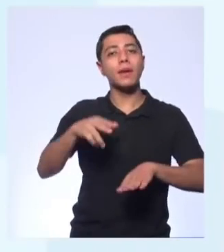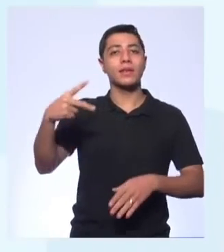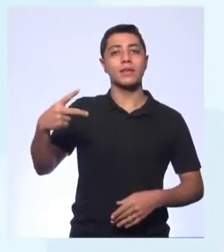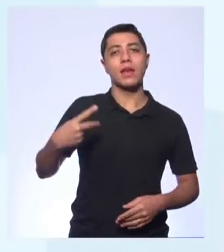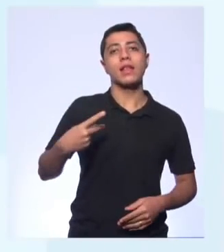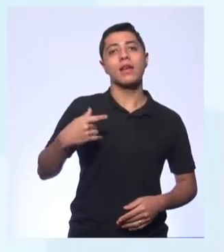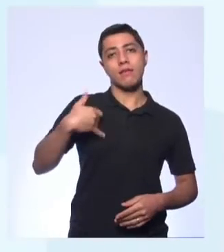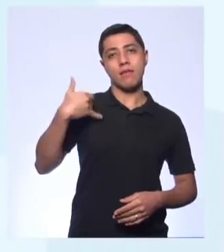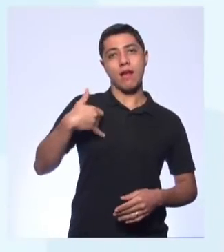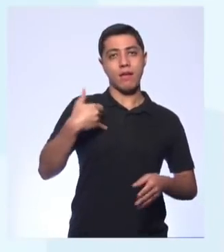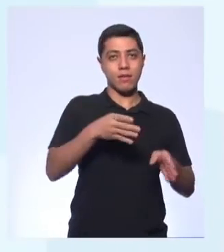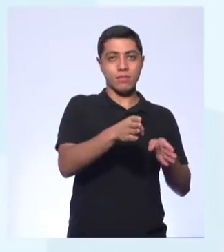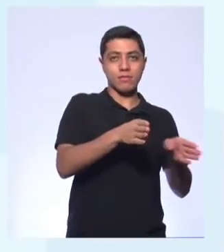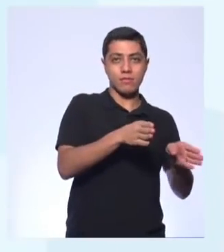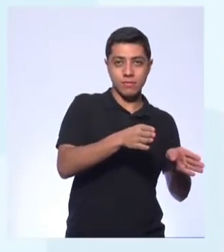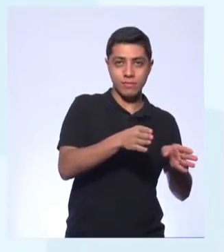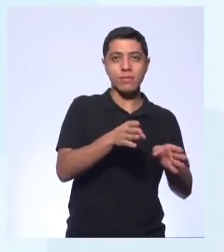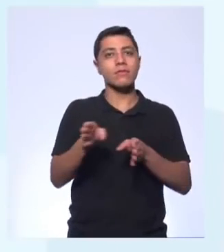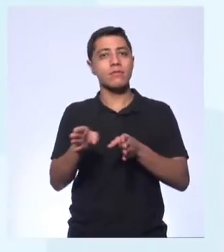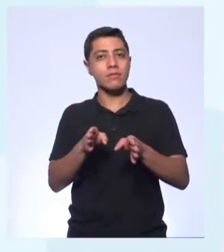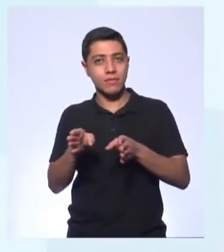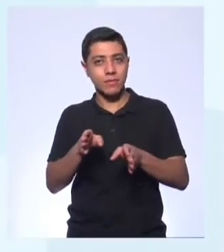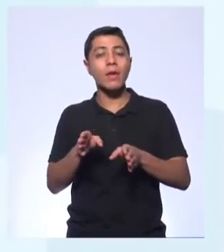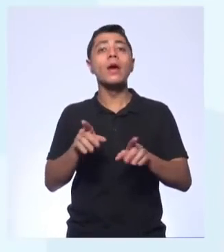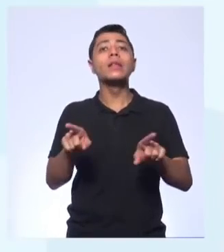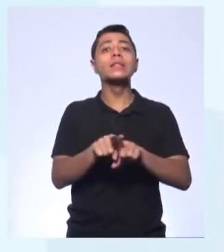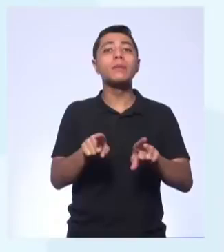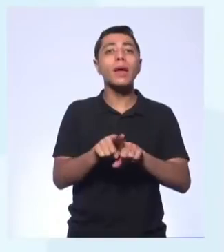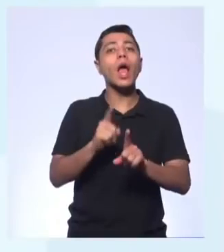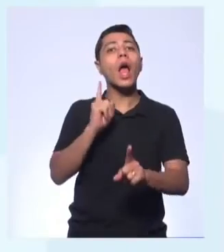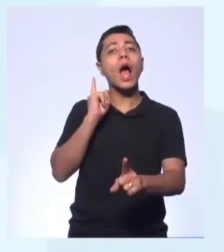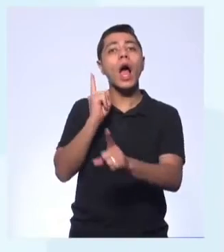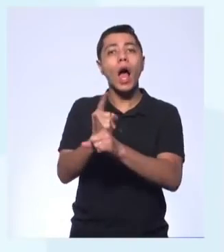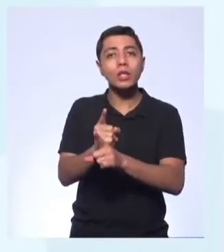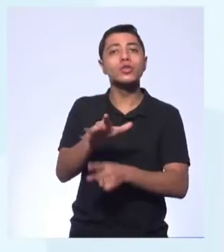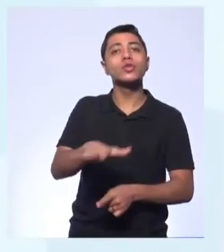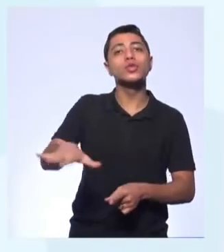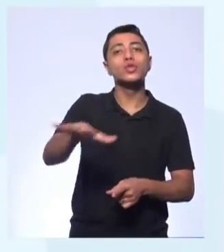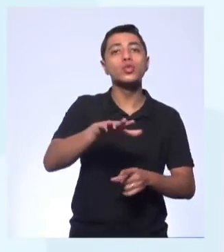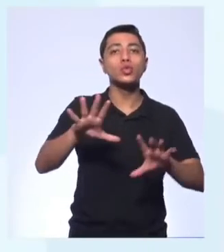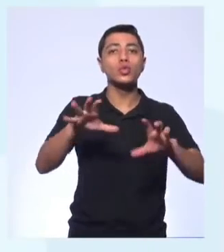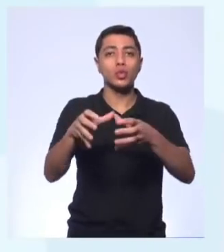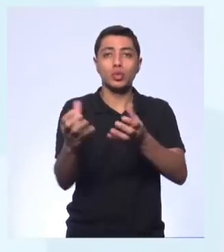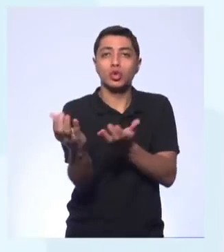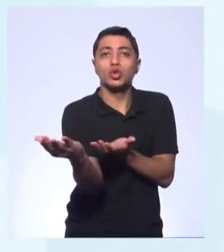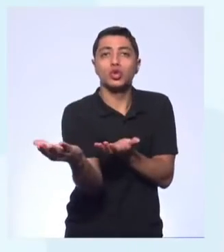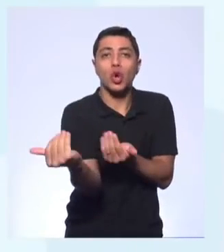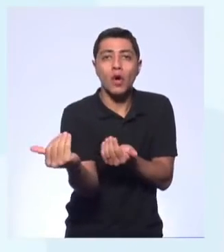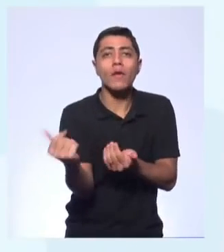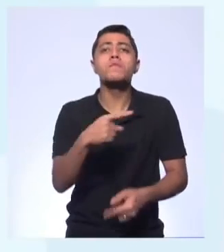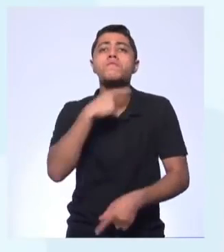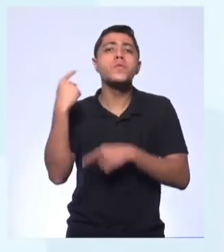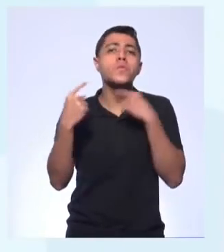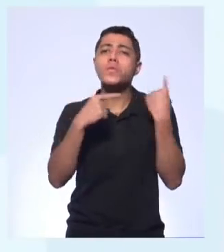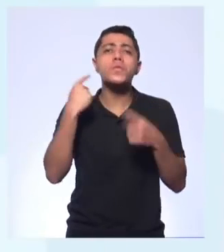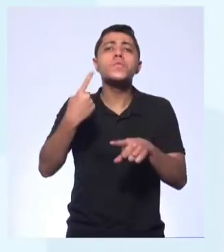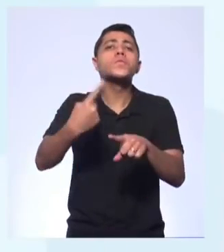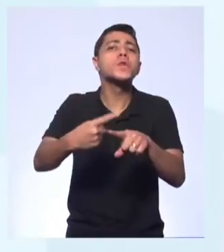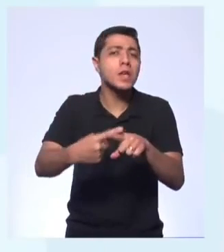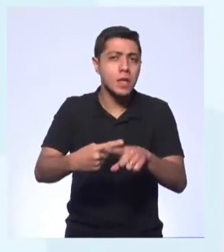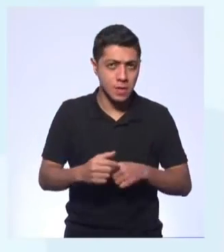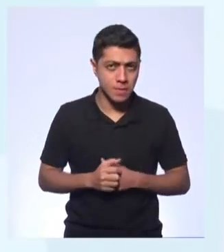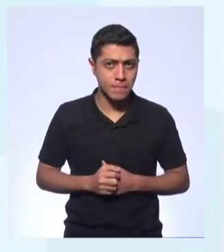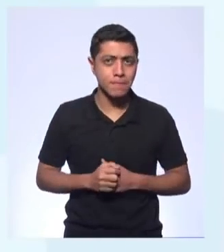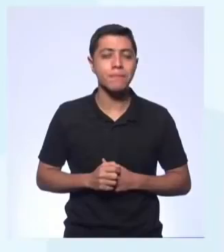de saúde, identificar a causa mais frequente de mortalidade entre os jovens, discutindo estratégias